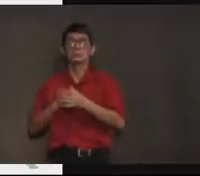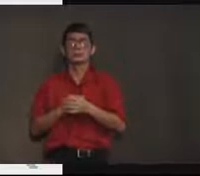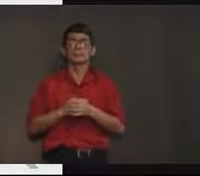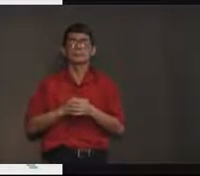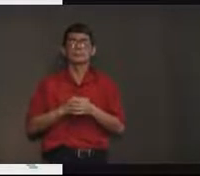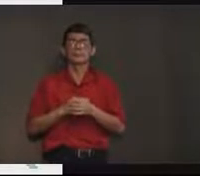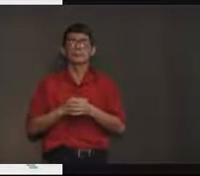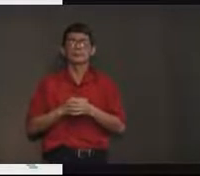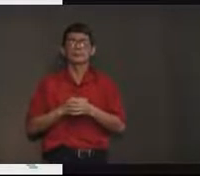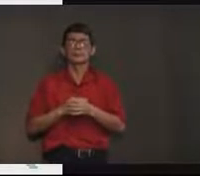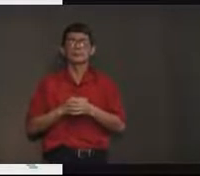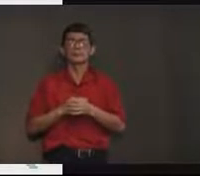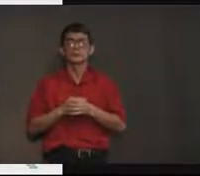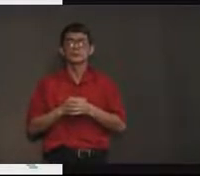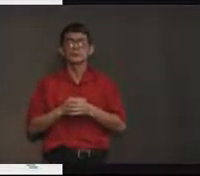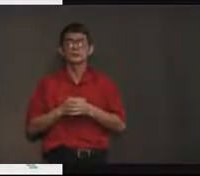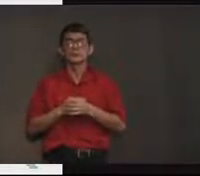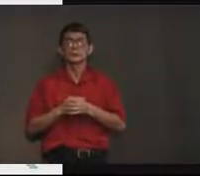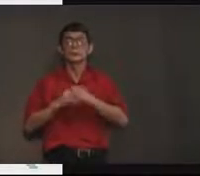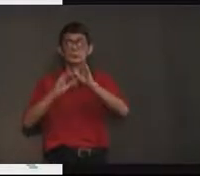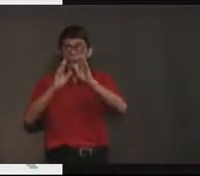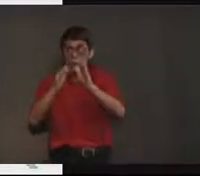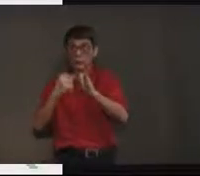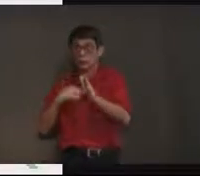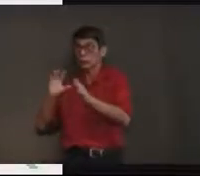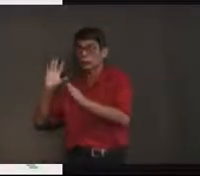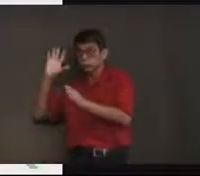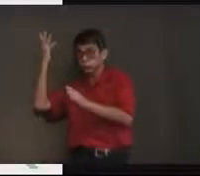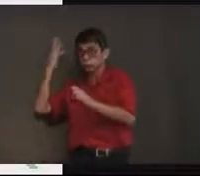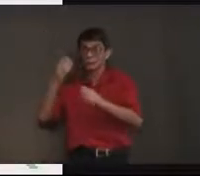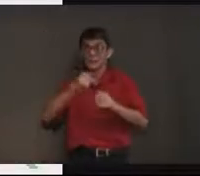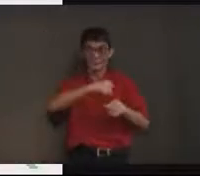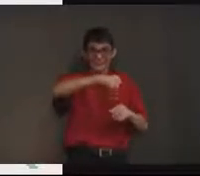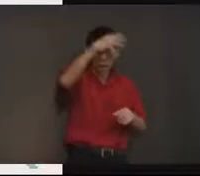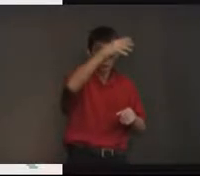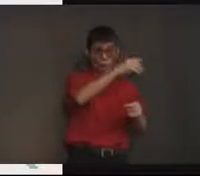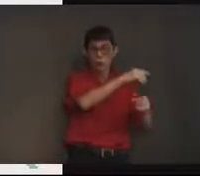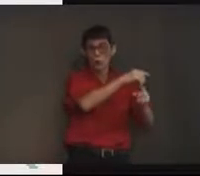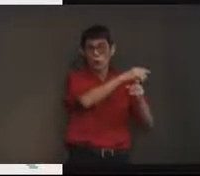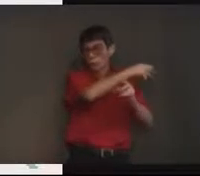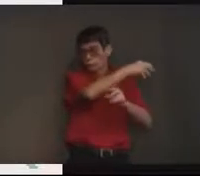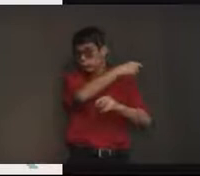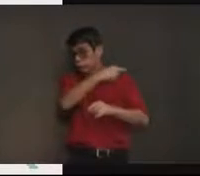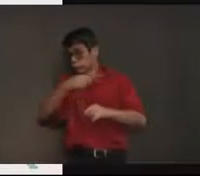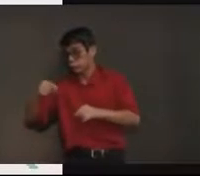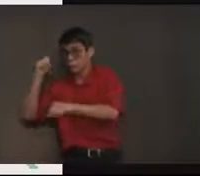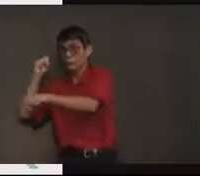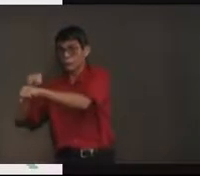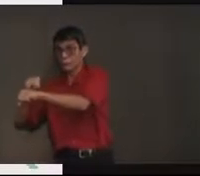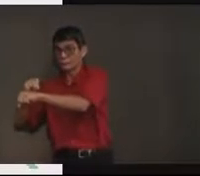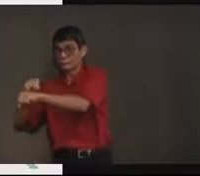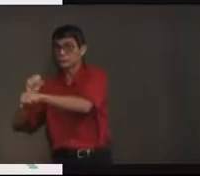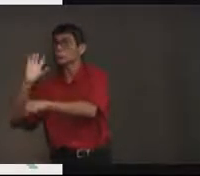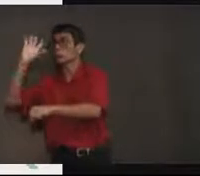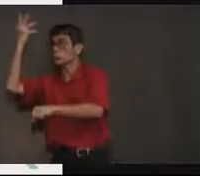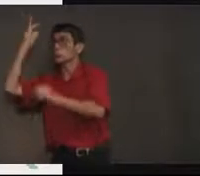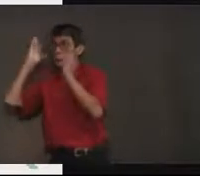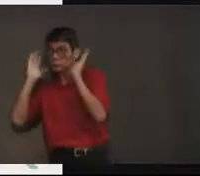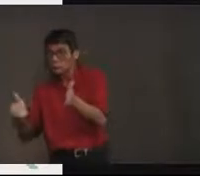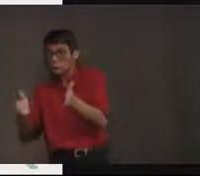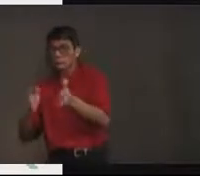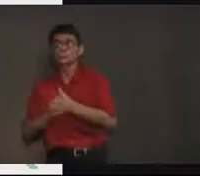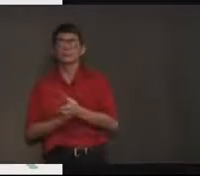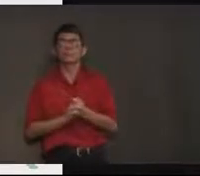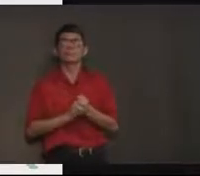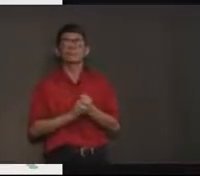isso quando você já achou a solução estacionária do problema e deixa eu colocar mais para frente ah meu Deus estou toda